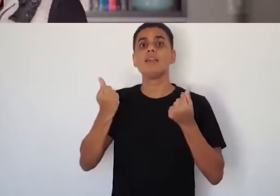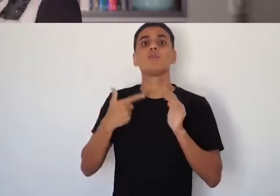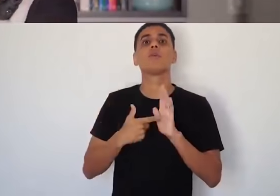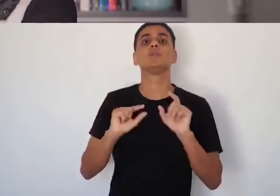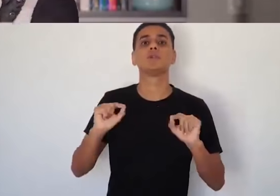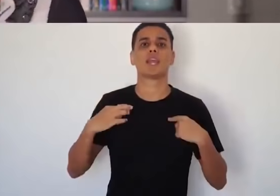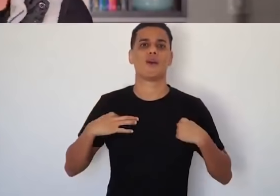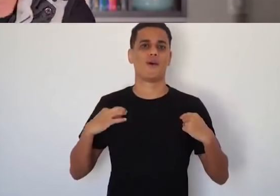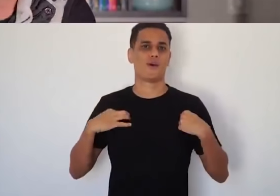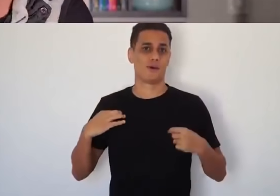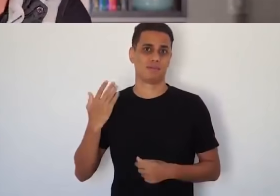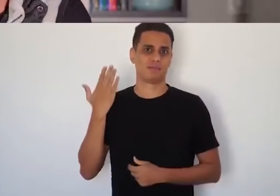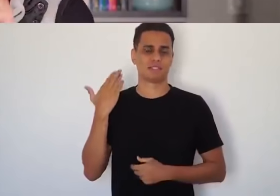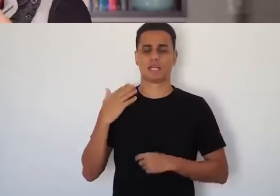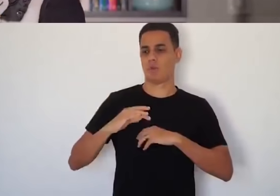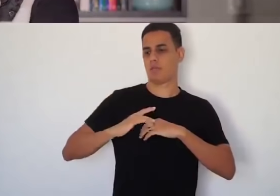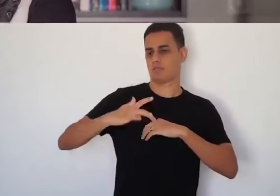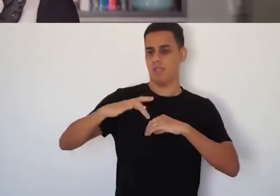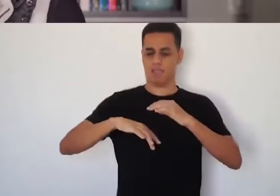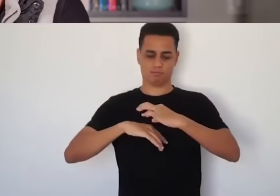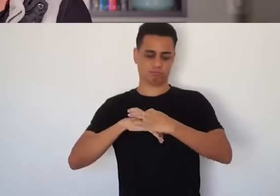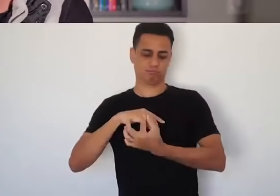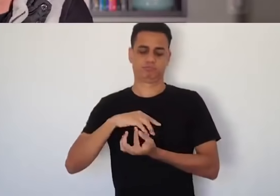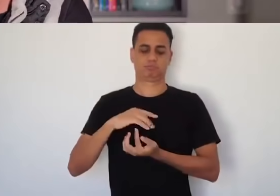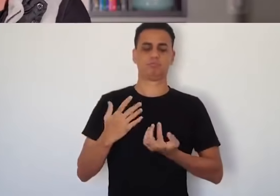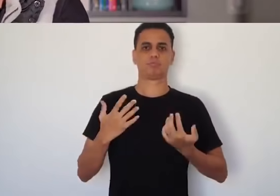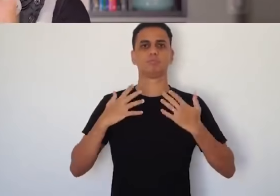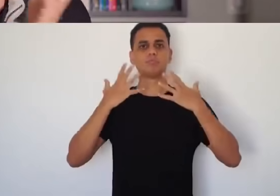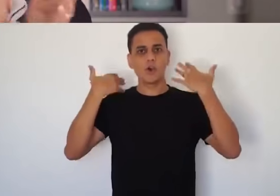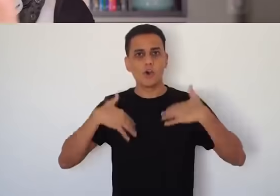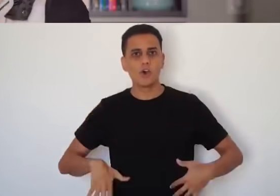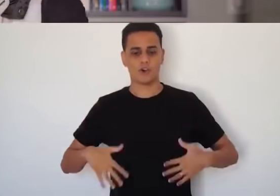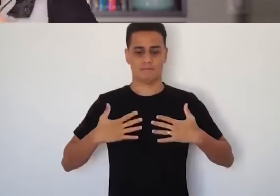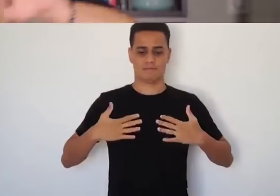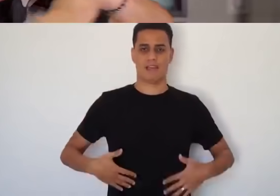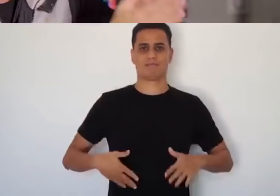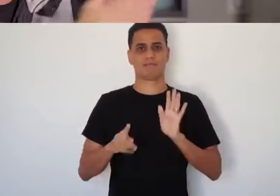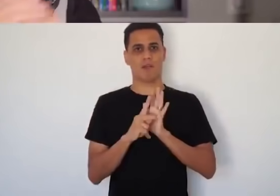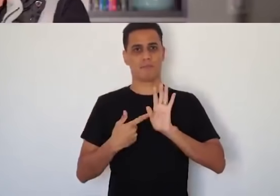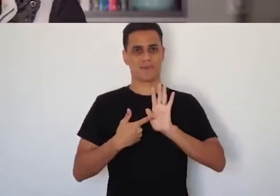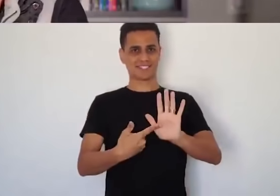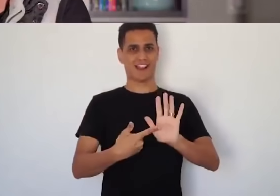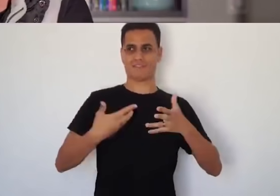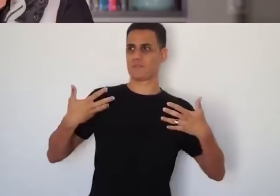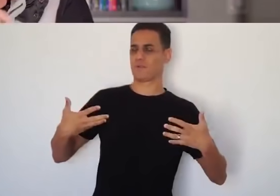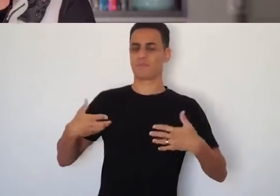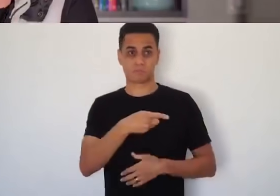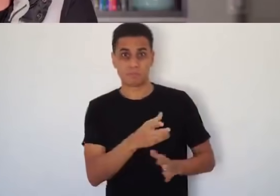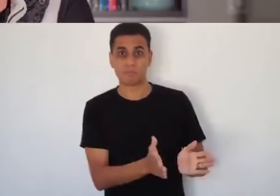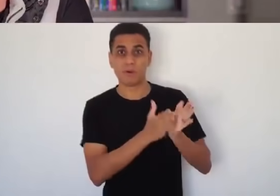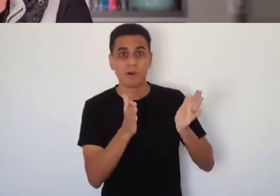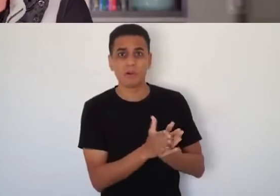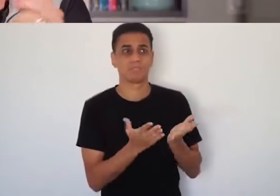dê os melhores lugares para aqueles que são ricos, não é? E os pobres você deixe de lado. Isso,